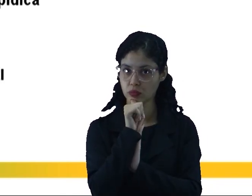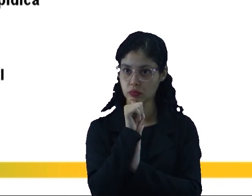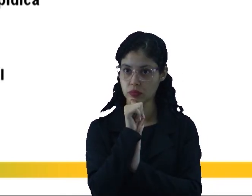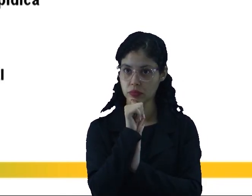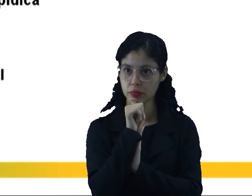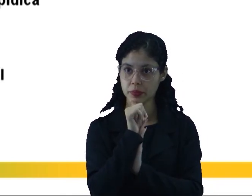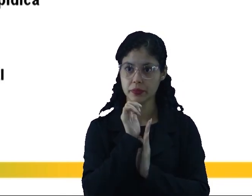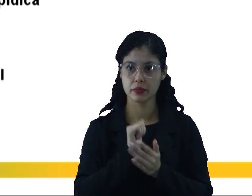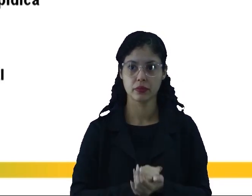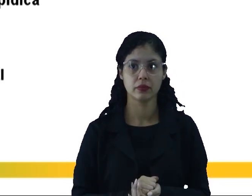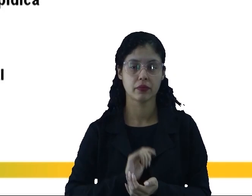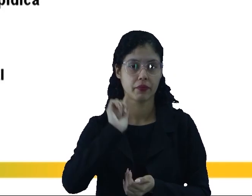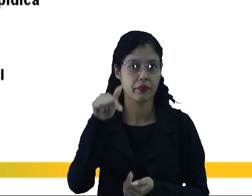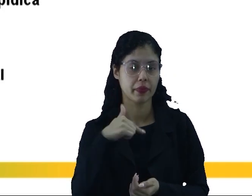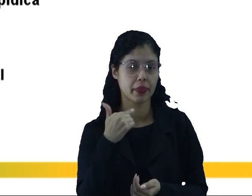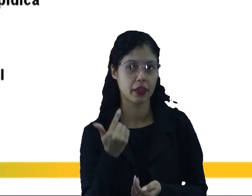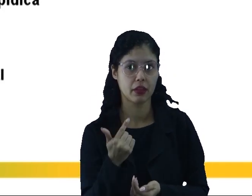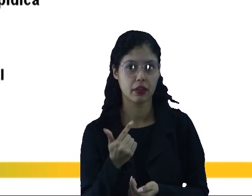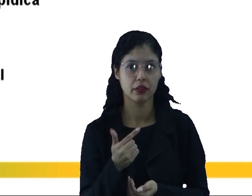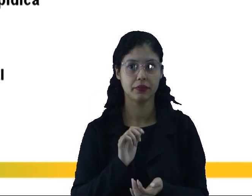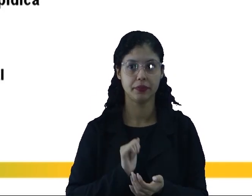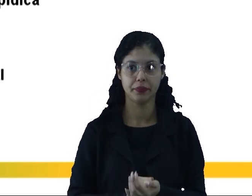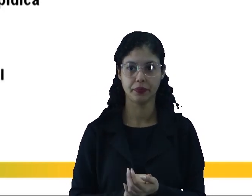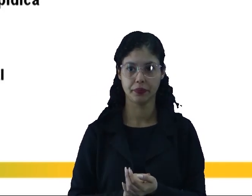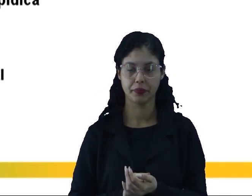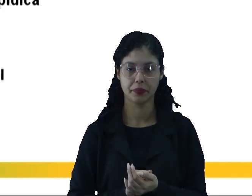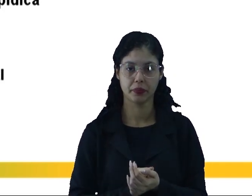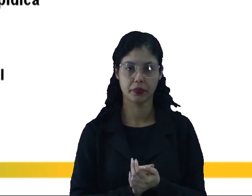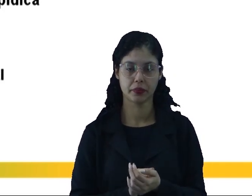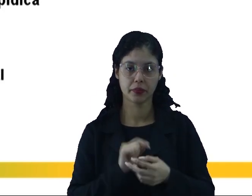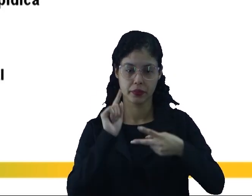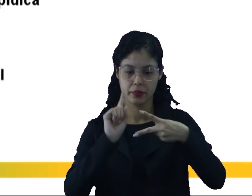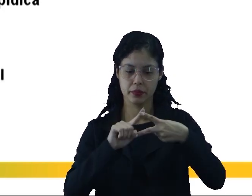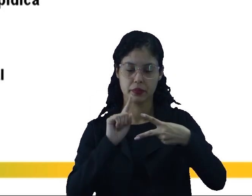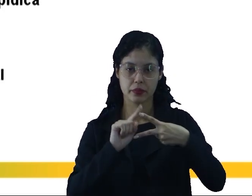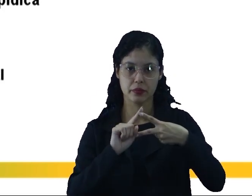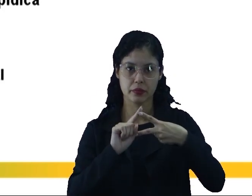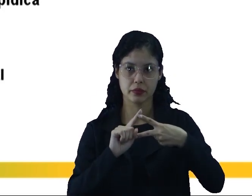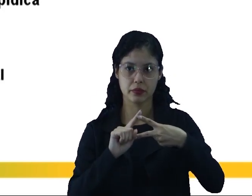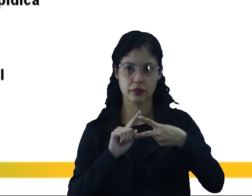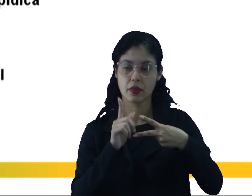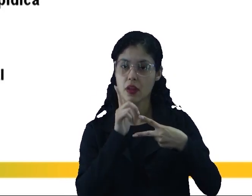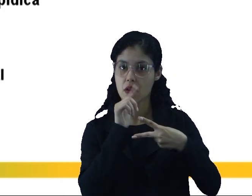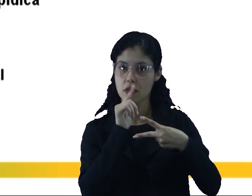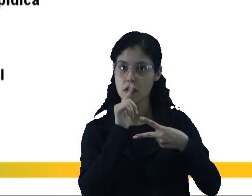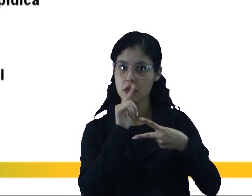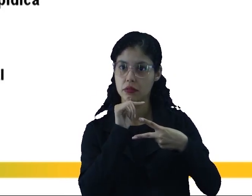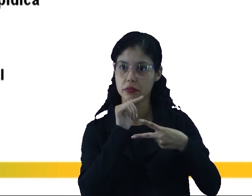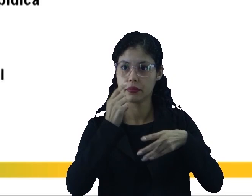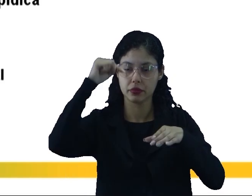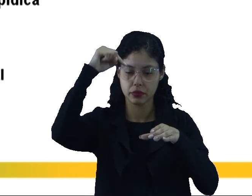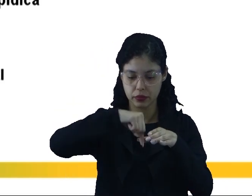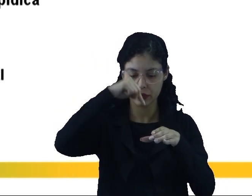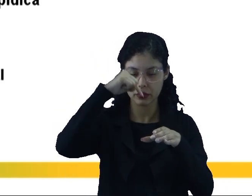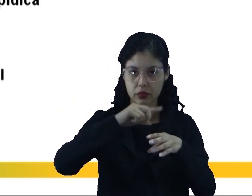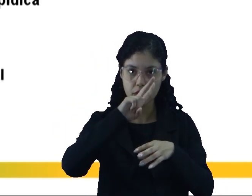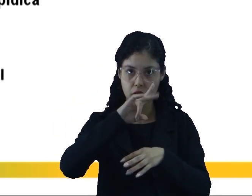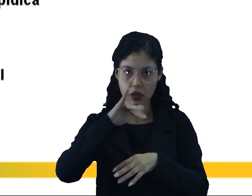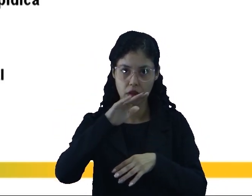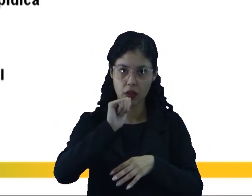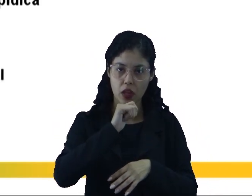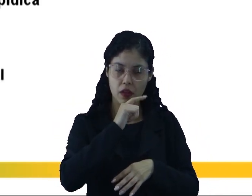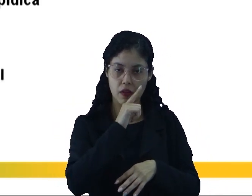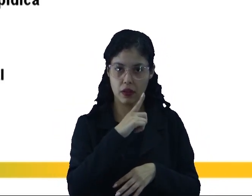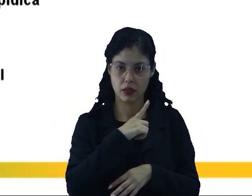é hidrofóbica e outra que é hidrofílica. A parte de fora tem afinidade com a água e esse miolozinho aí,